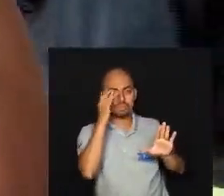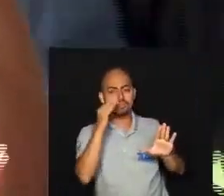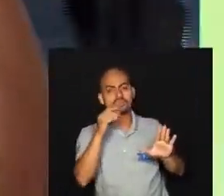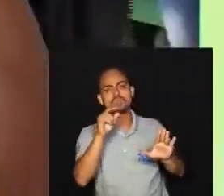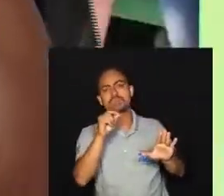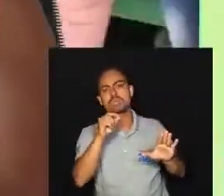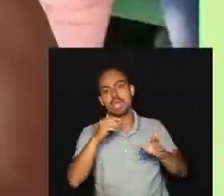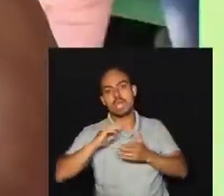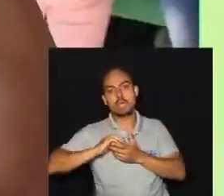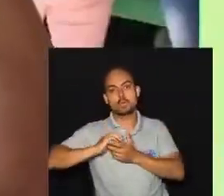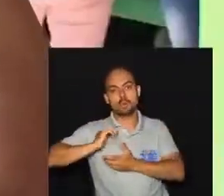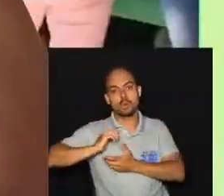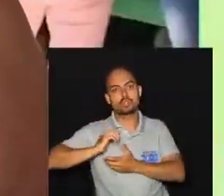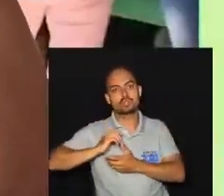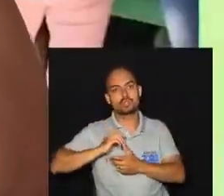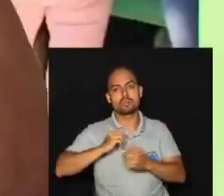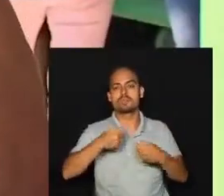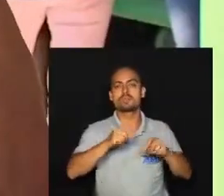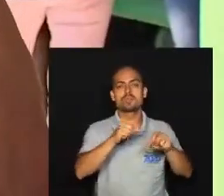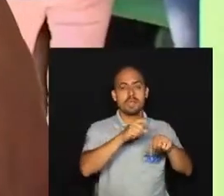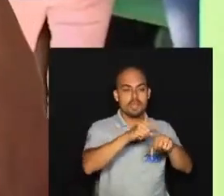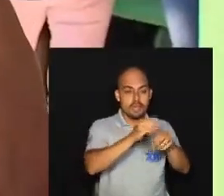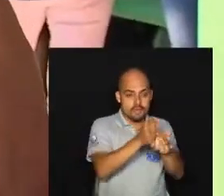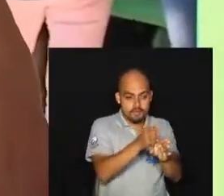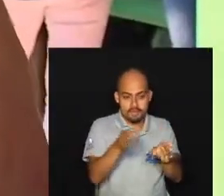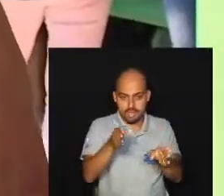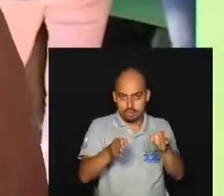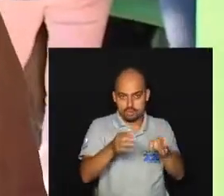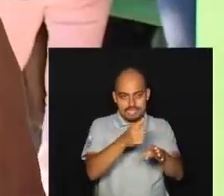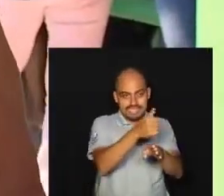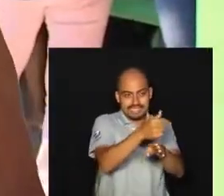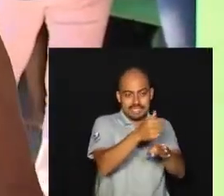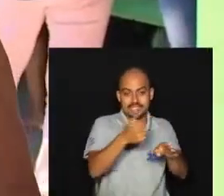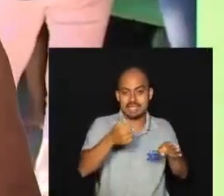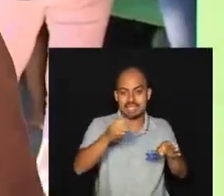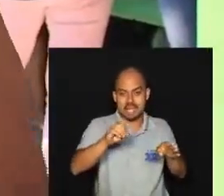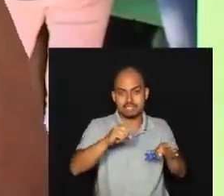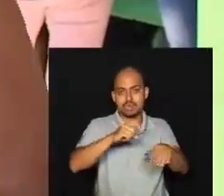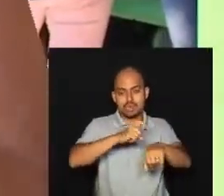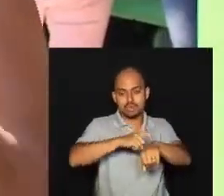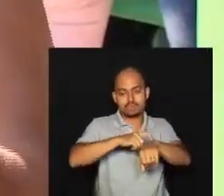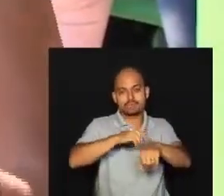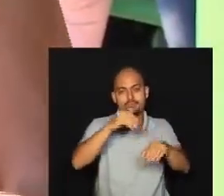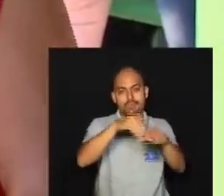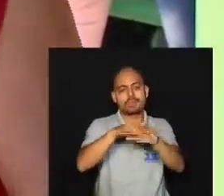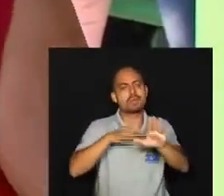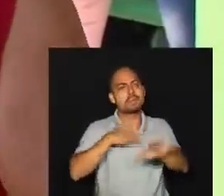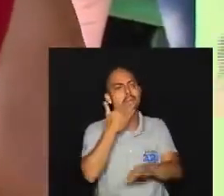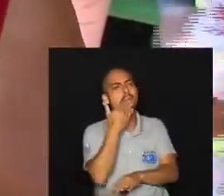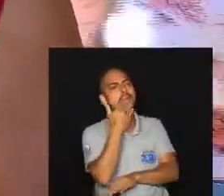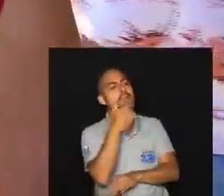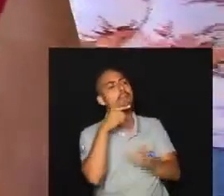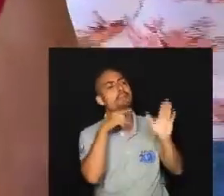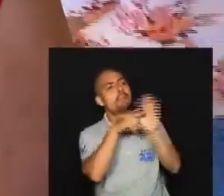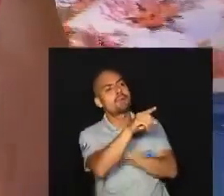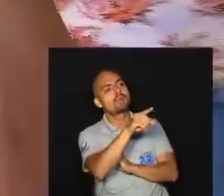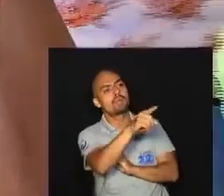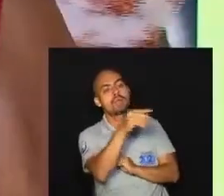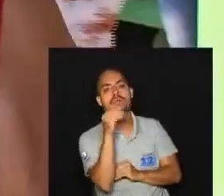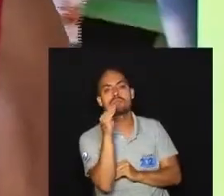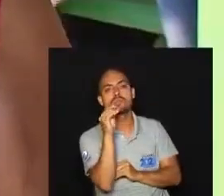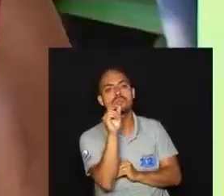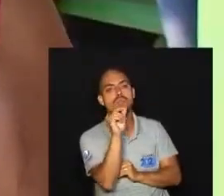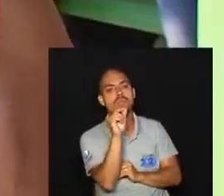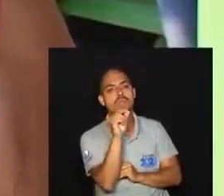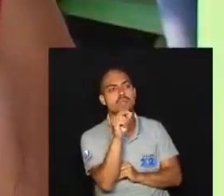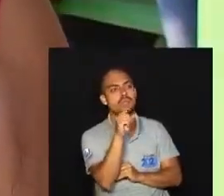tinham que votar das 7 até as 10. Só que eu cheguei 8 horas da manhã, perguntei para a funcionária, ela me mandou